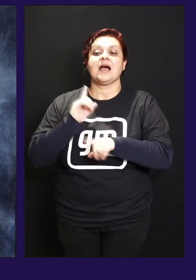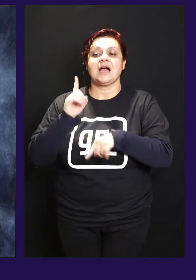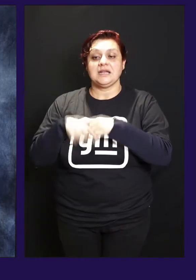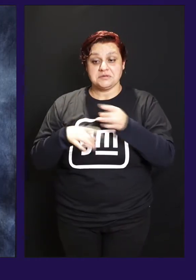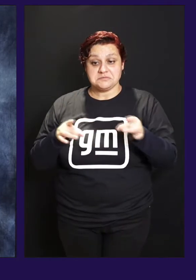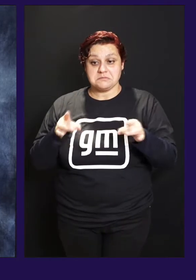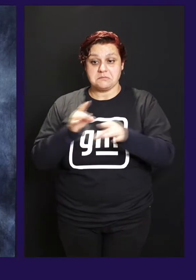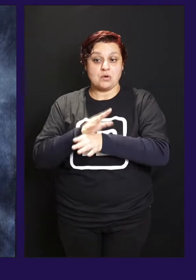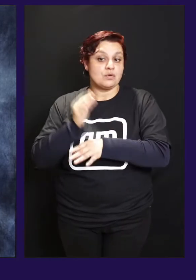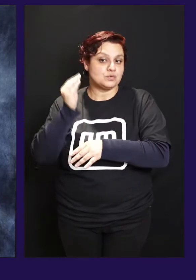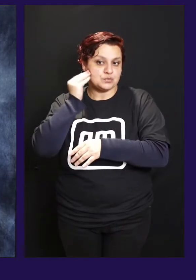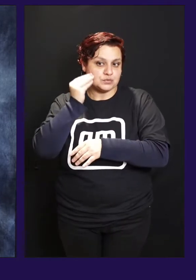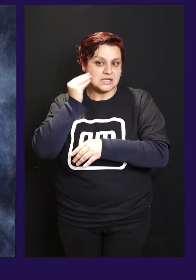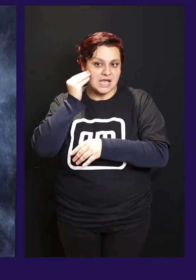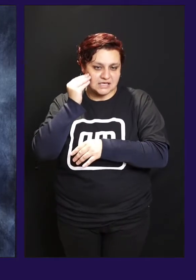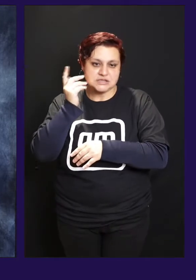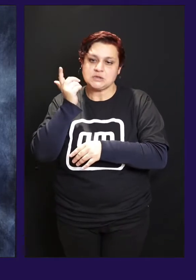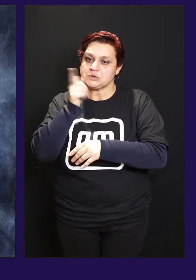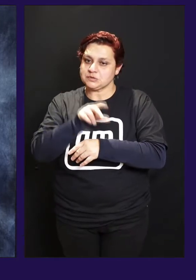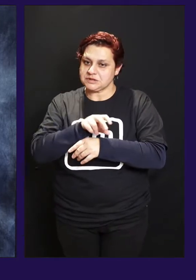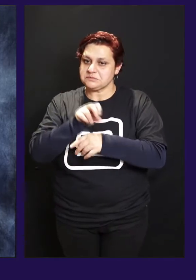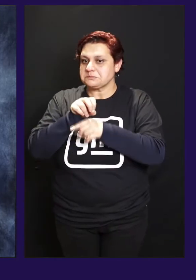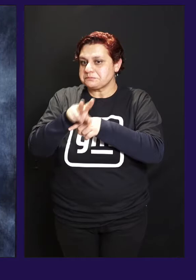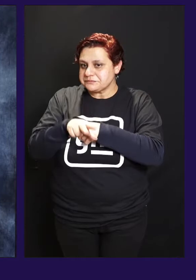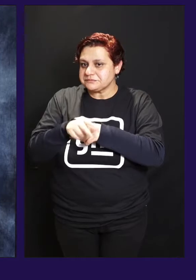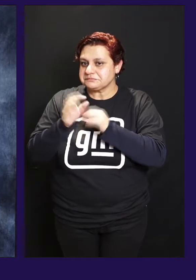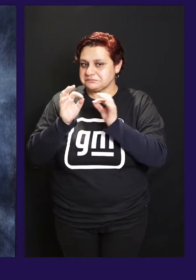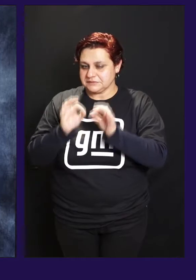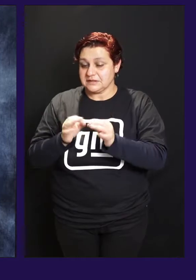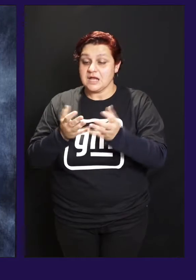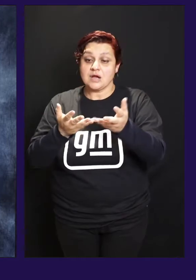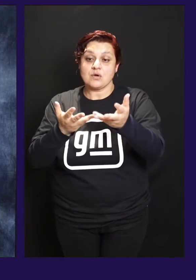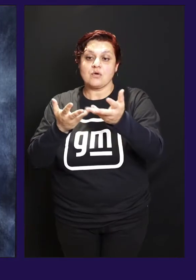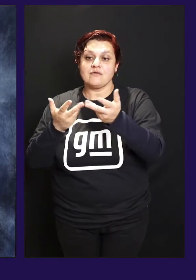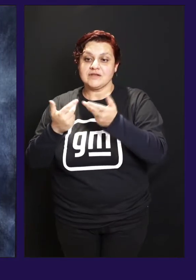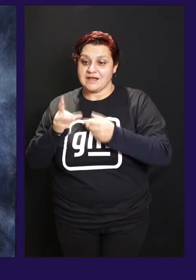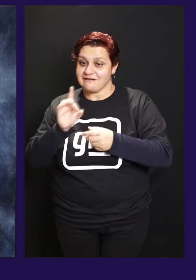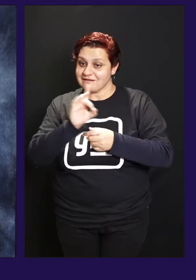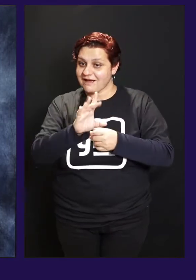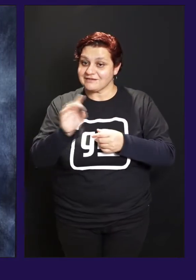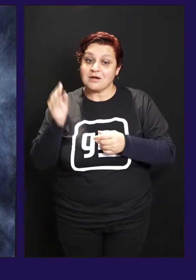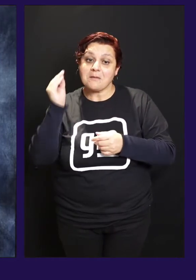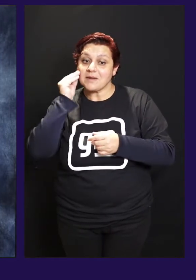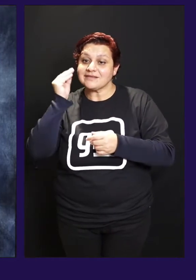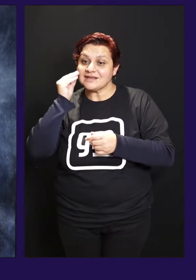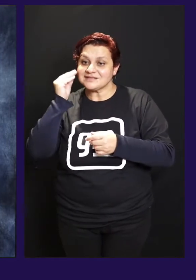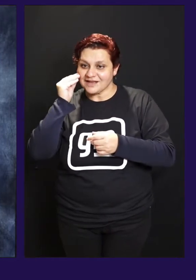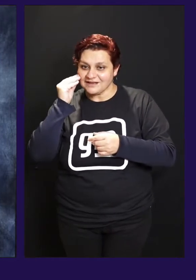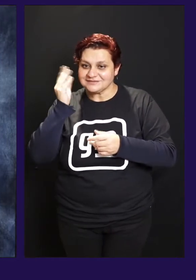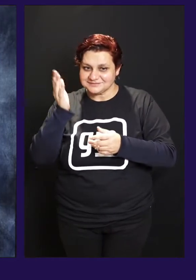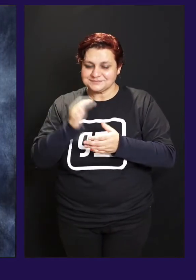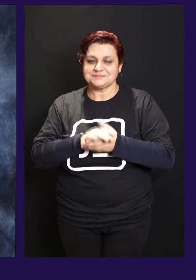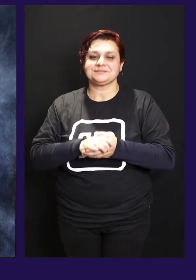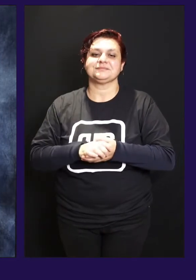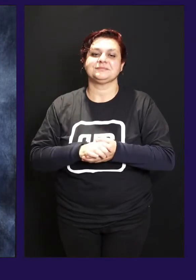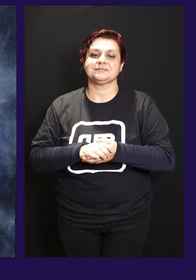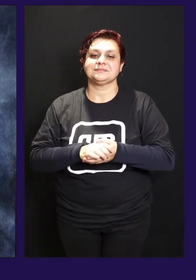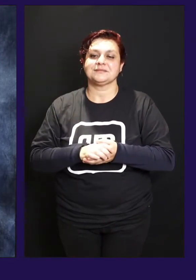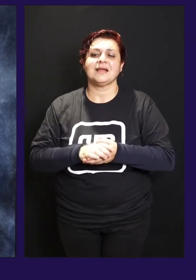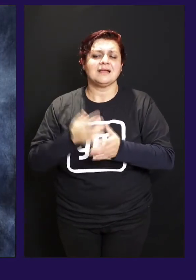fase adulta ou de velhice, nós mudamos ao longo do tempo. Como a gente pode chamar um ser humano de normal?